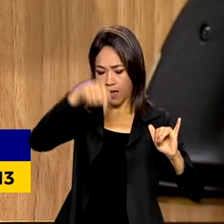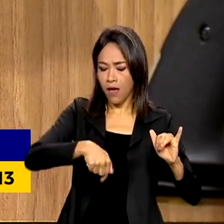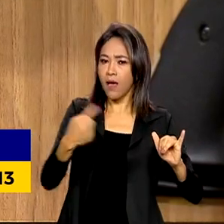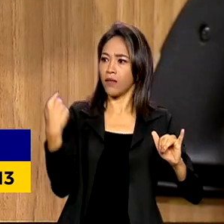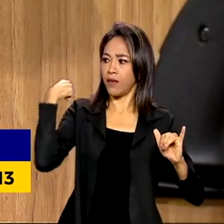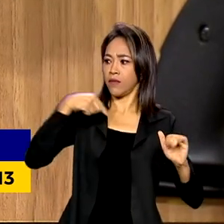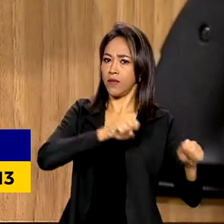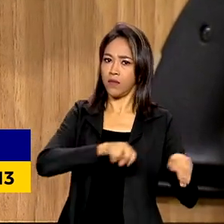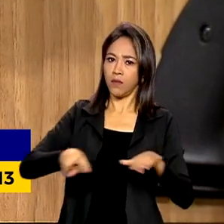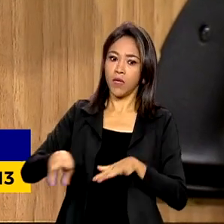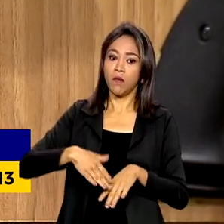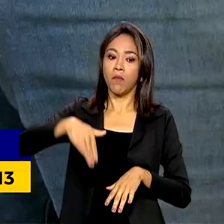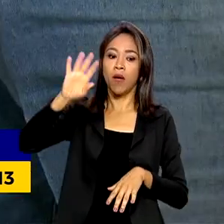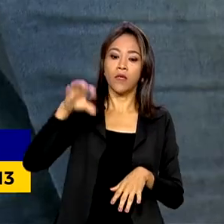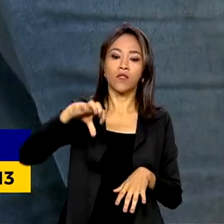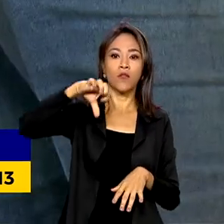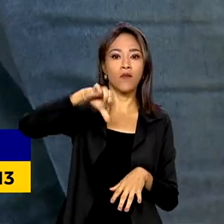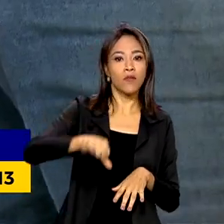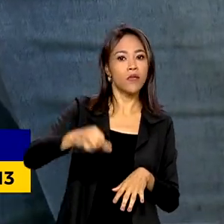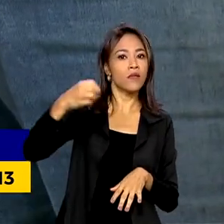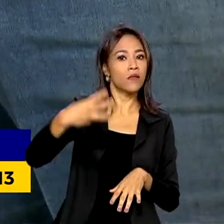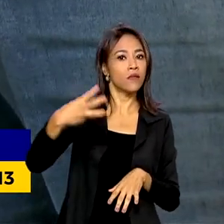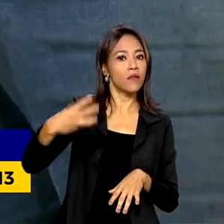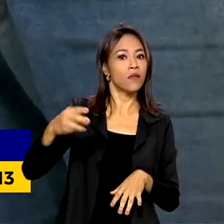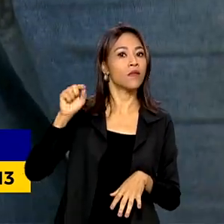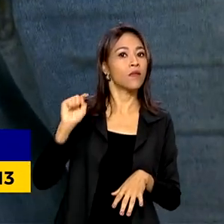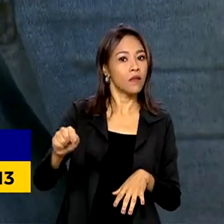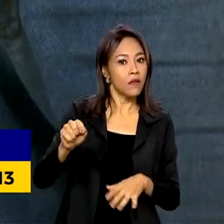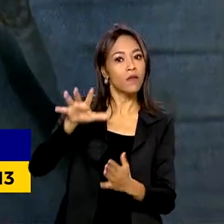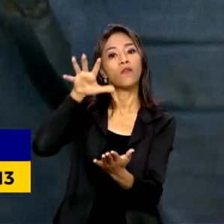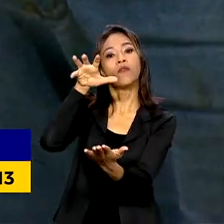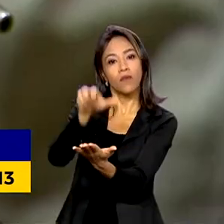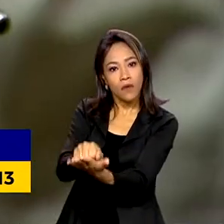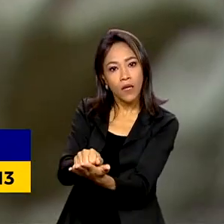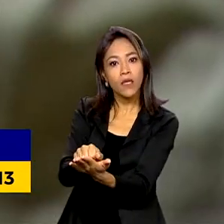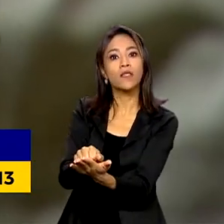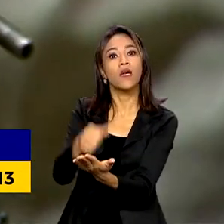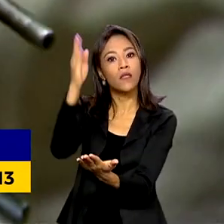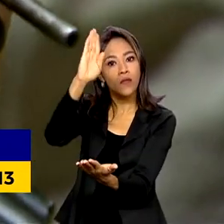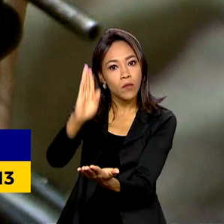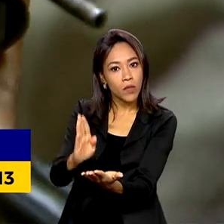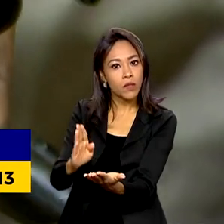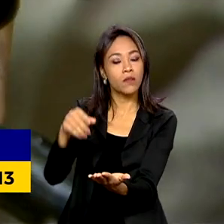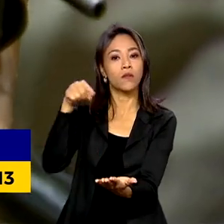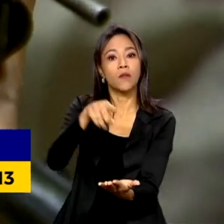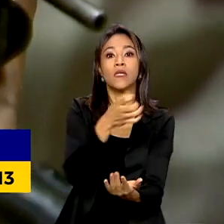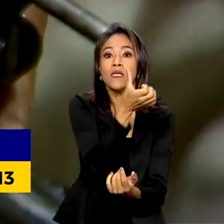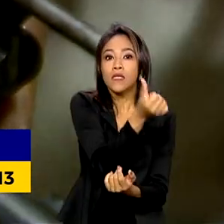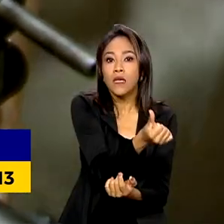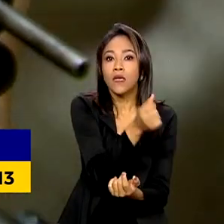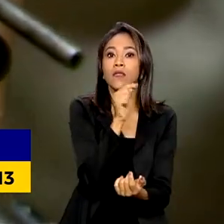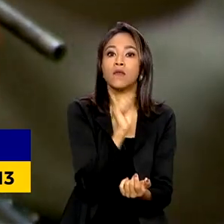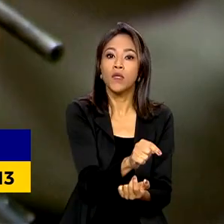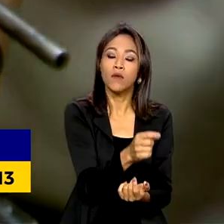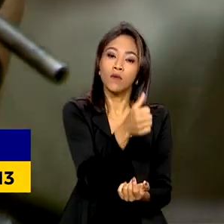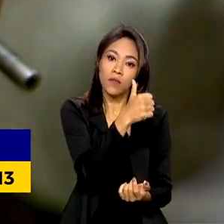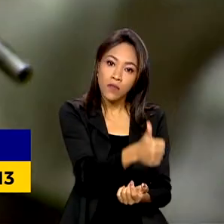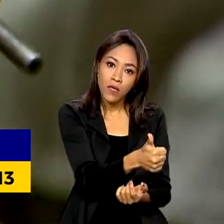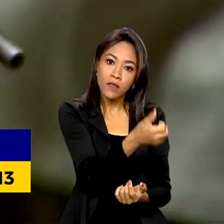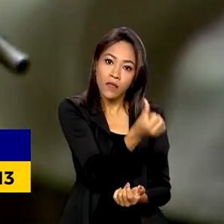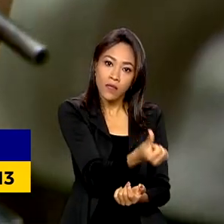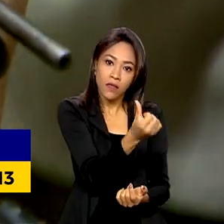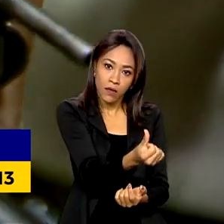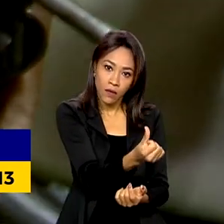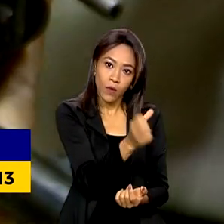933 mil armas foram recadastradas em todo o país 6.168 armamentos de